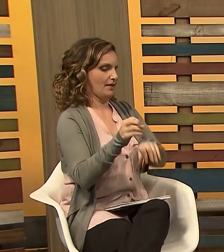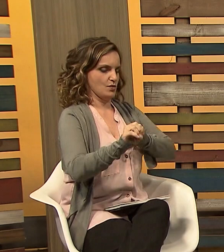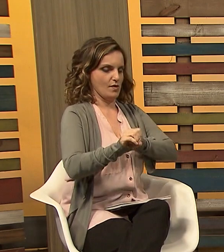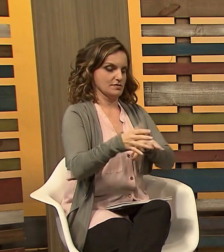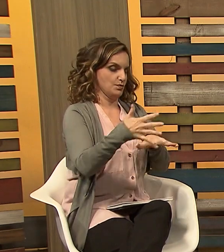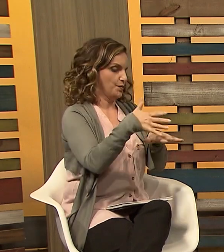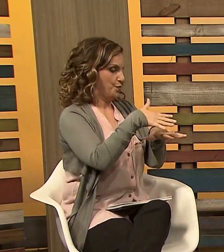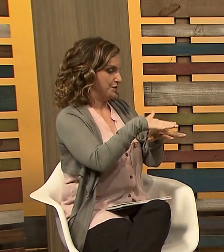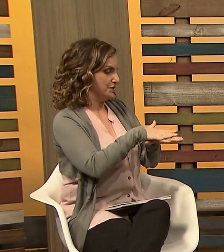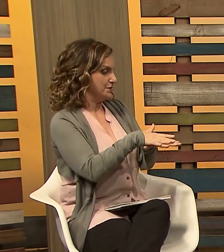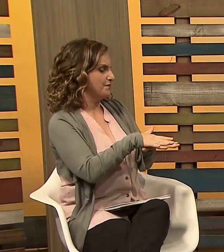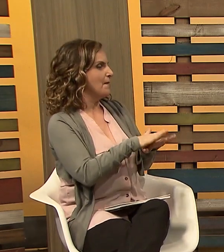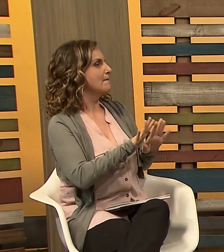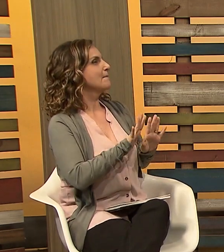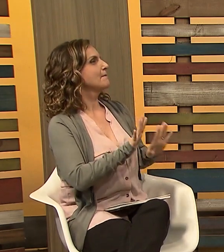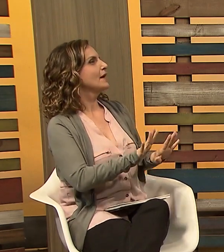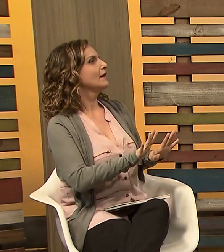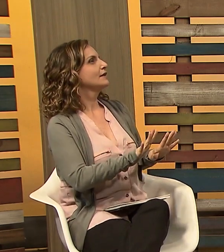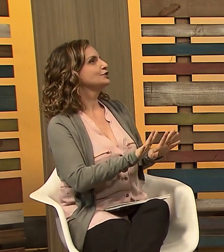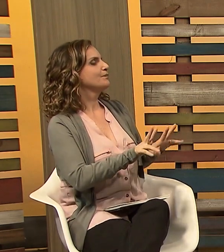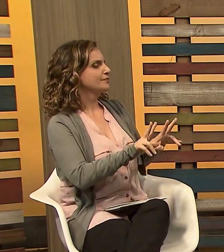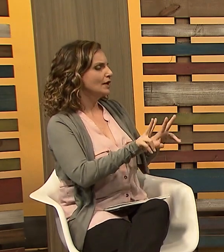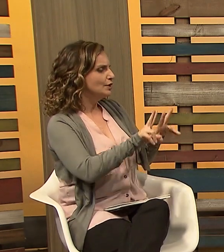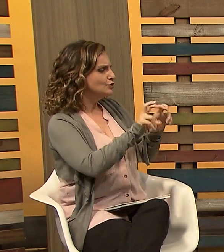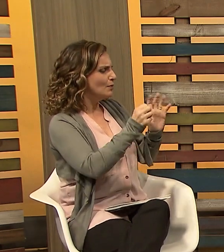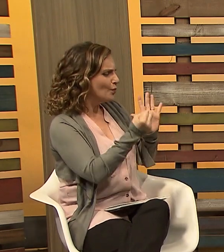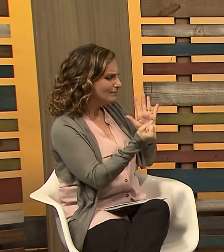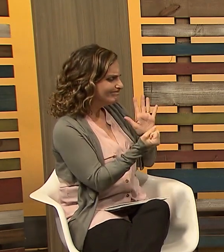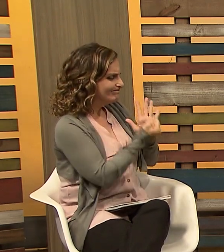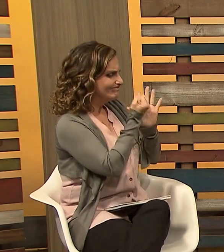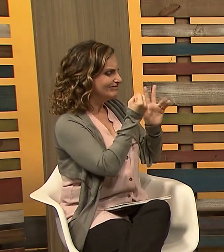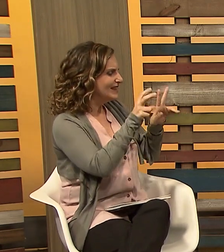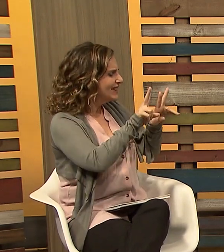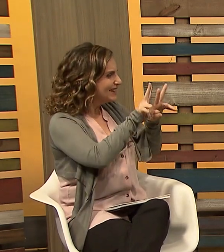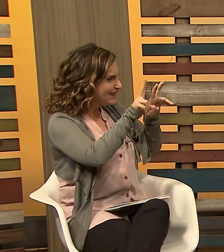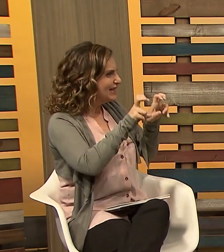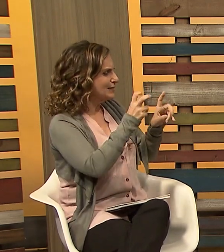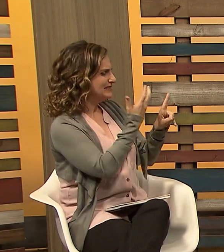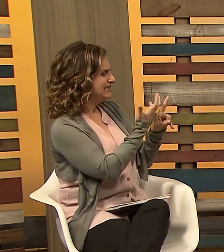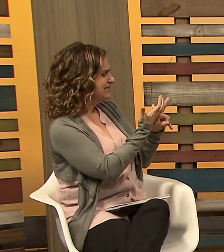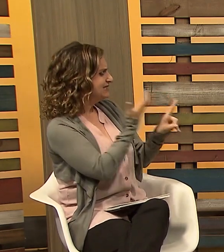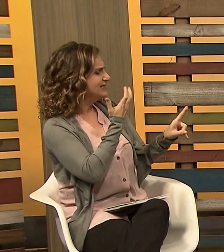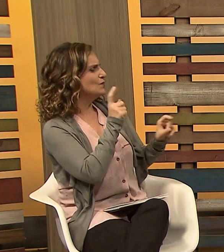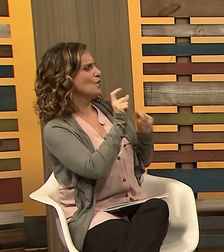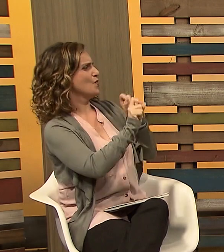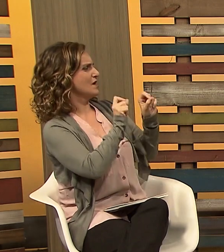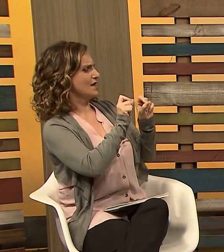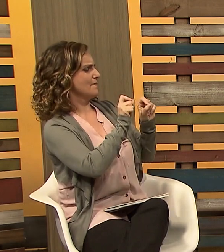inclusiva. E outra pauta que tem ganhado destaque